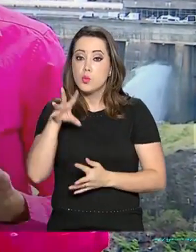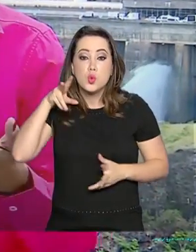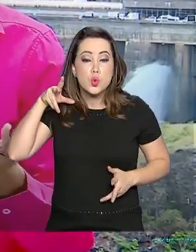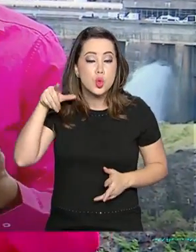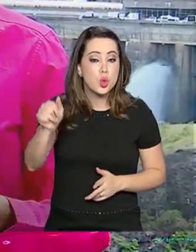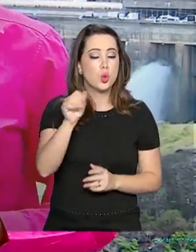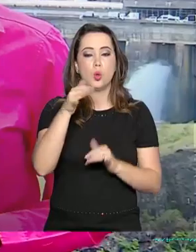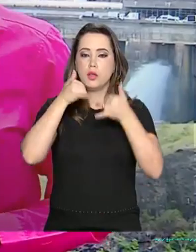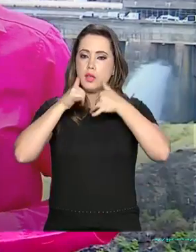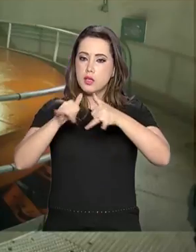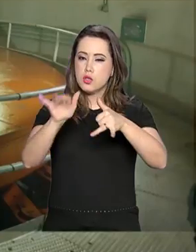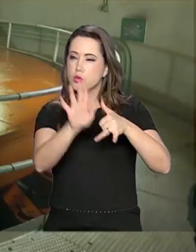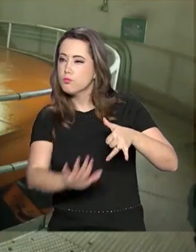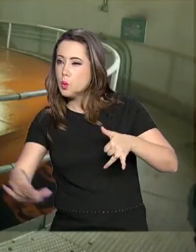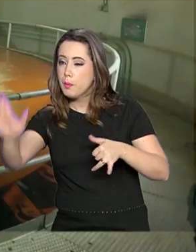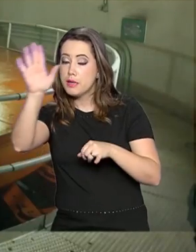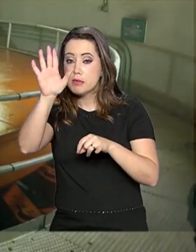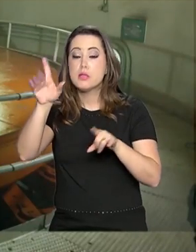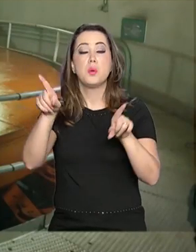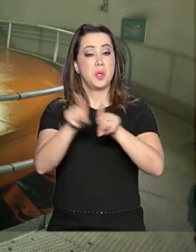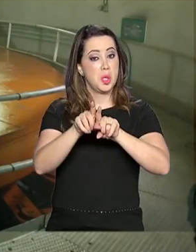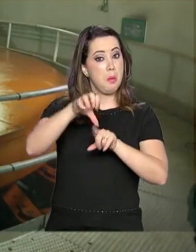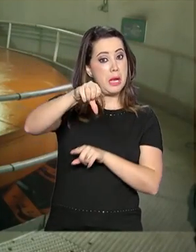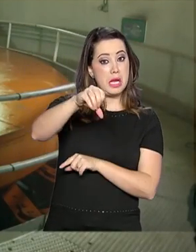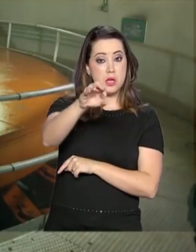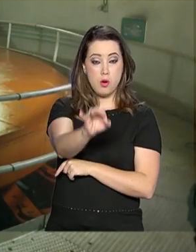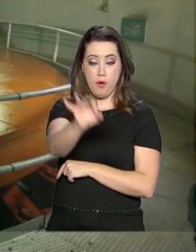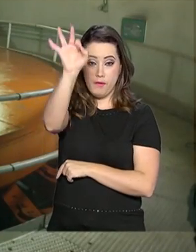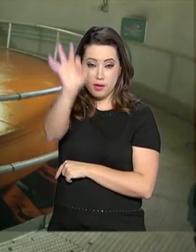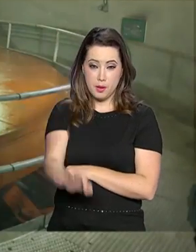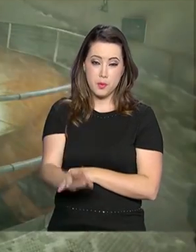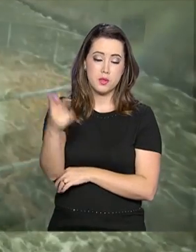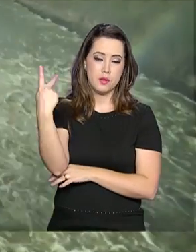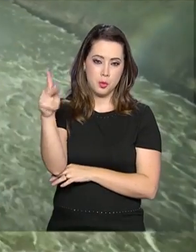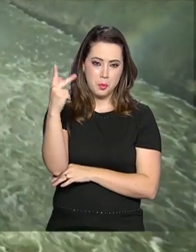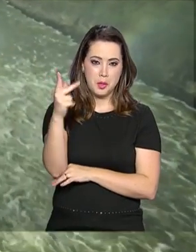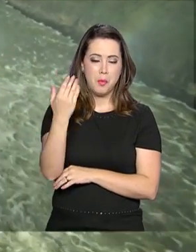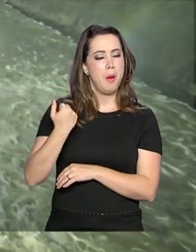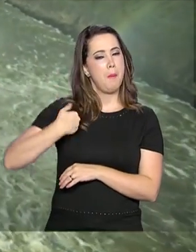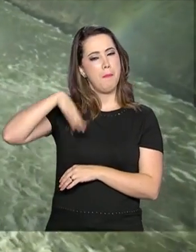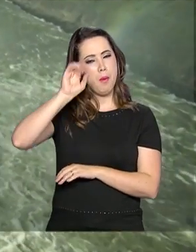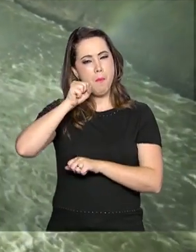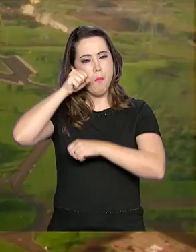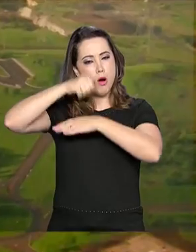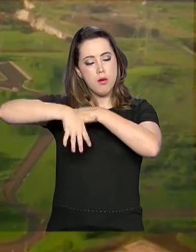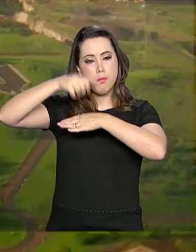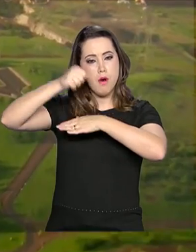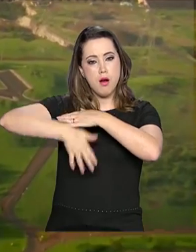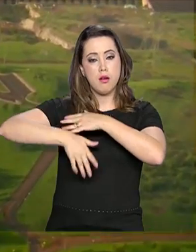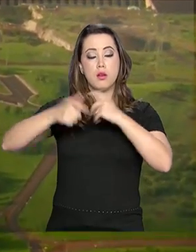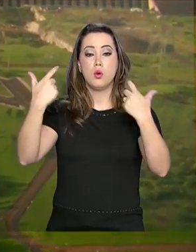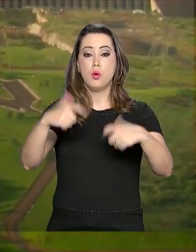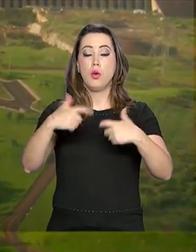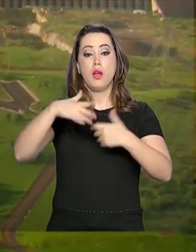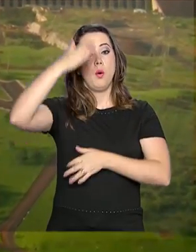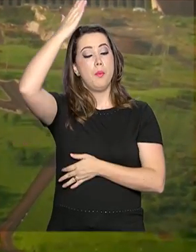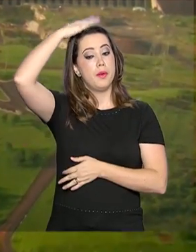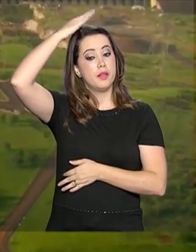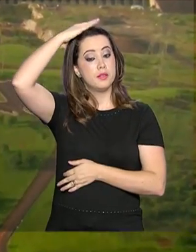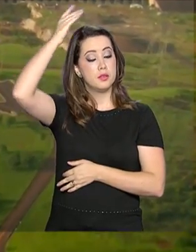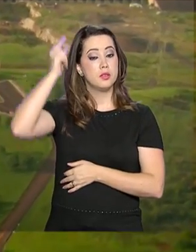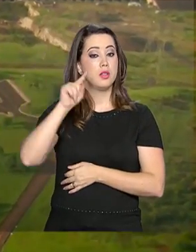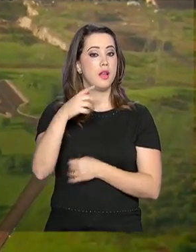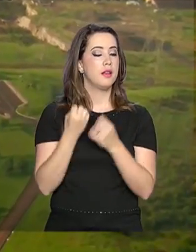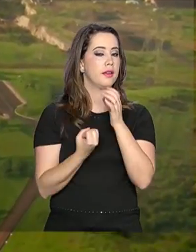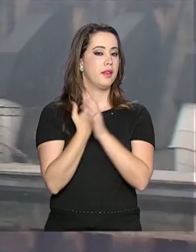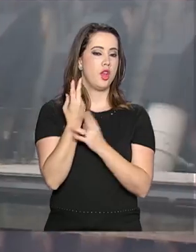% no Paraguai. E quanto mais produz, melhor para os dois países. Localizada no Paraná, Itaipu